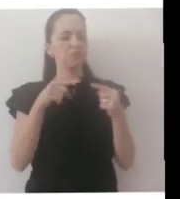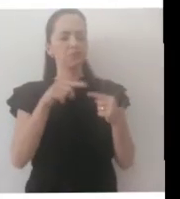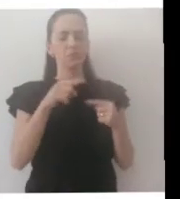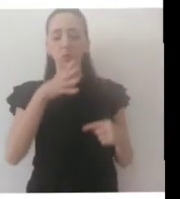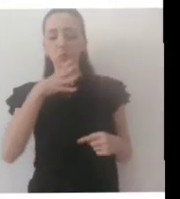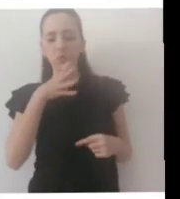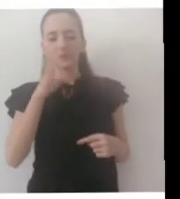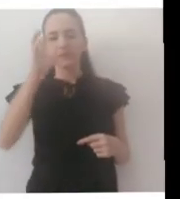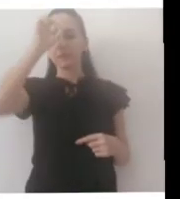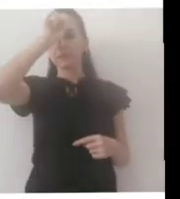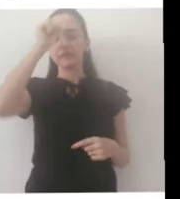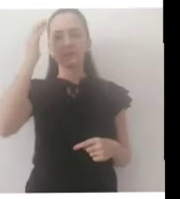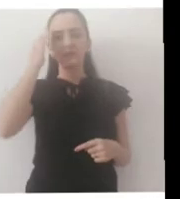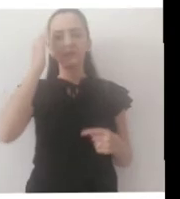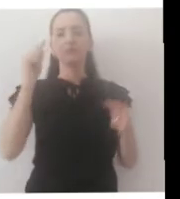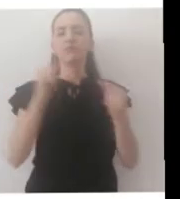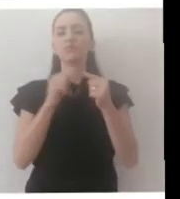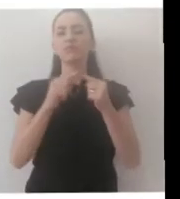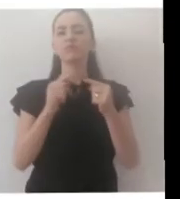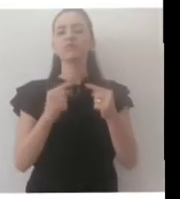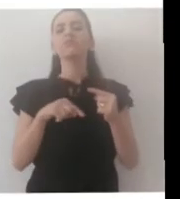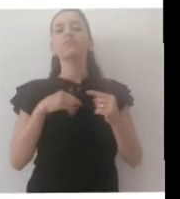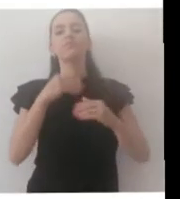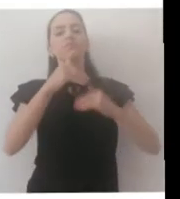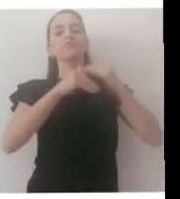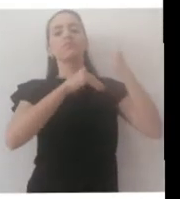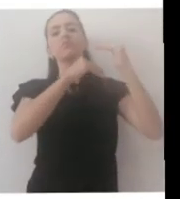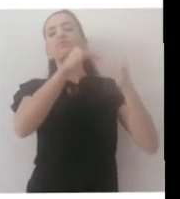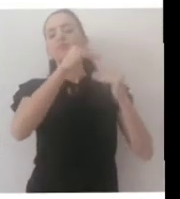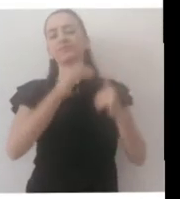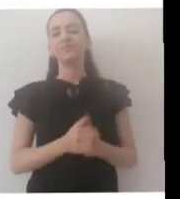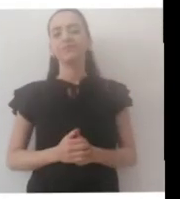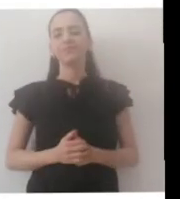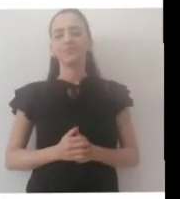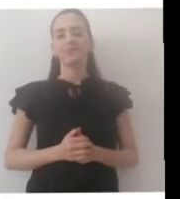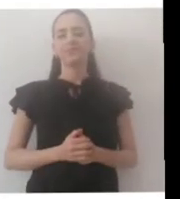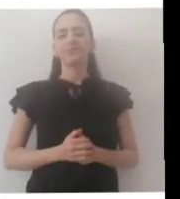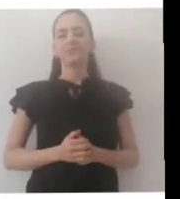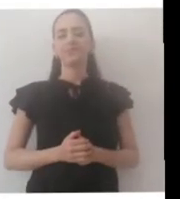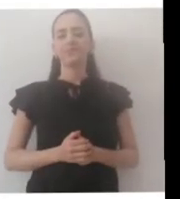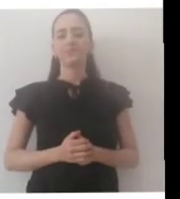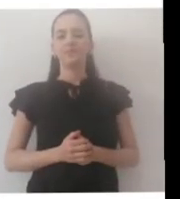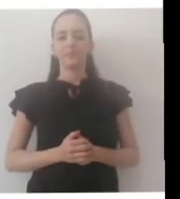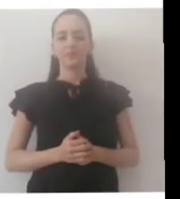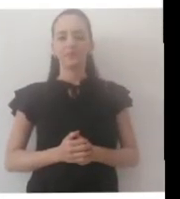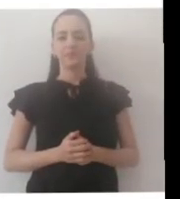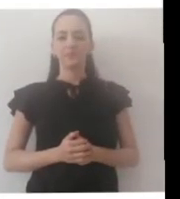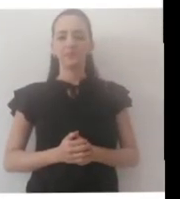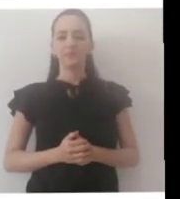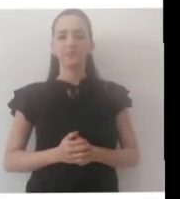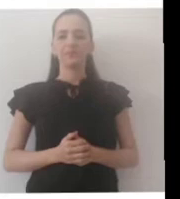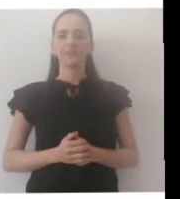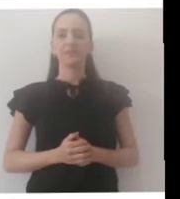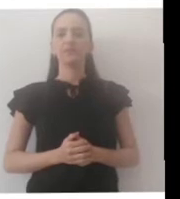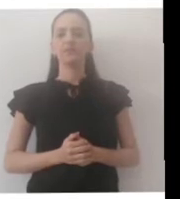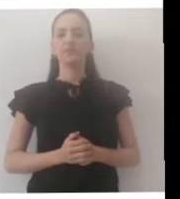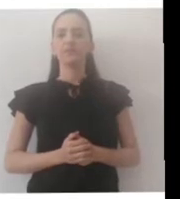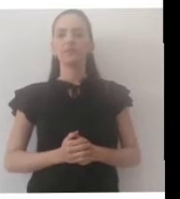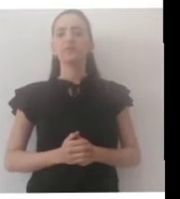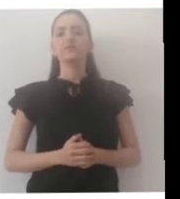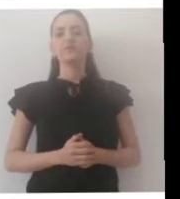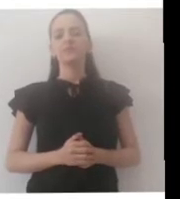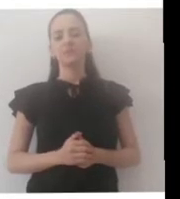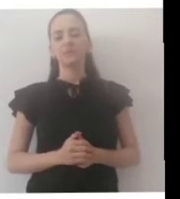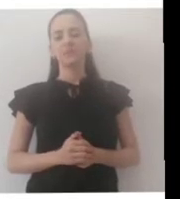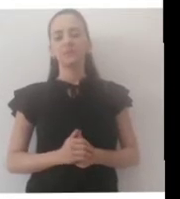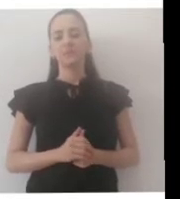função cerebral, porque a gente sabe que o Piaget fala, por exemplo, que a criança precisa estar formada biologicamente para poder estar